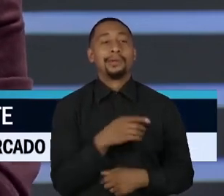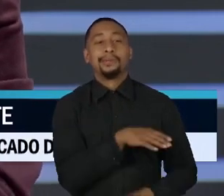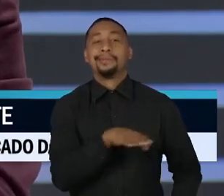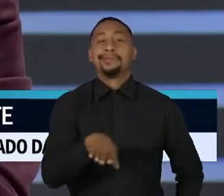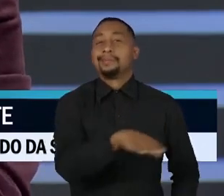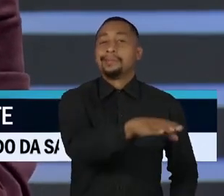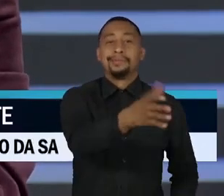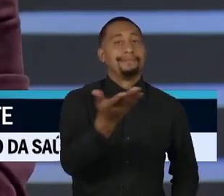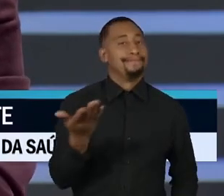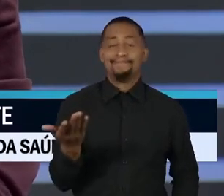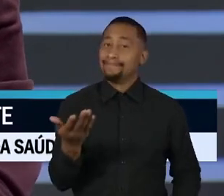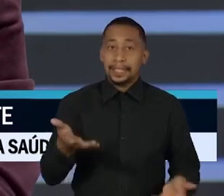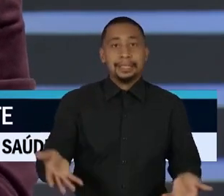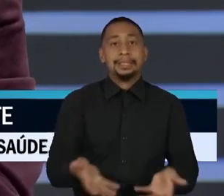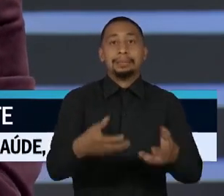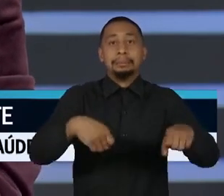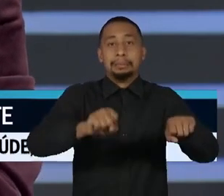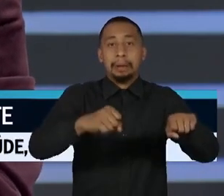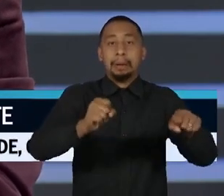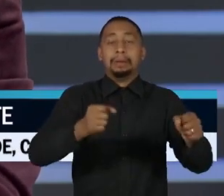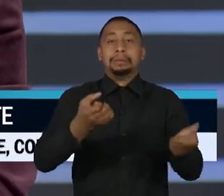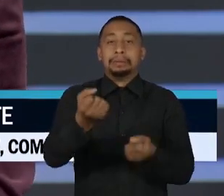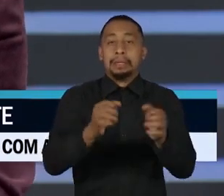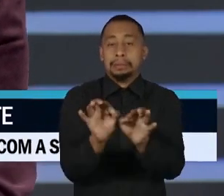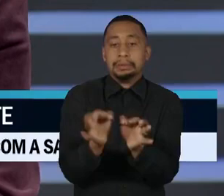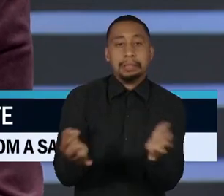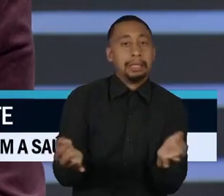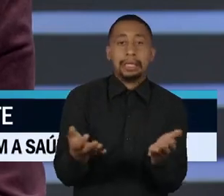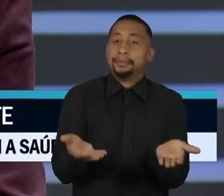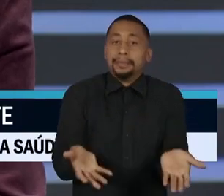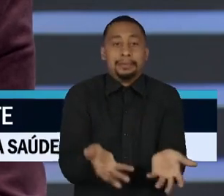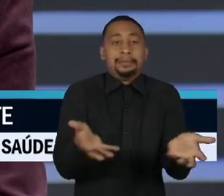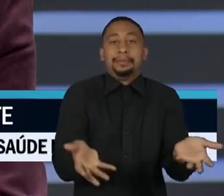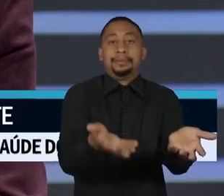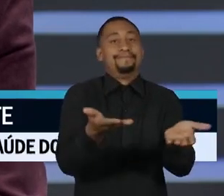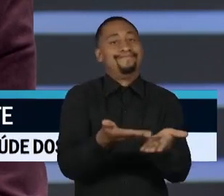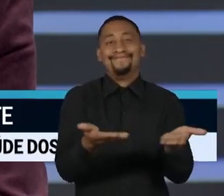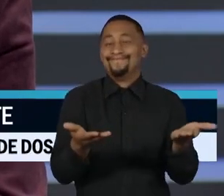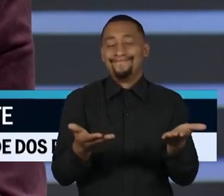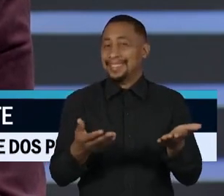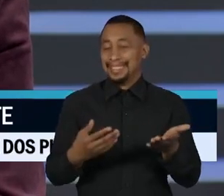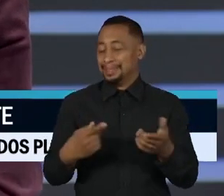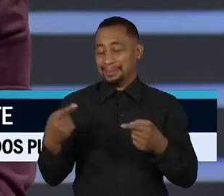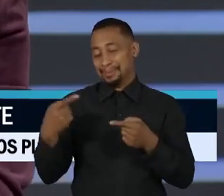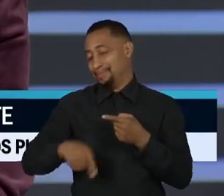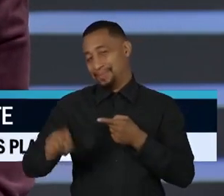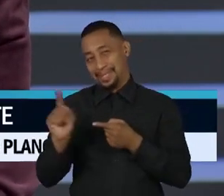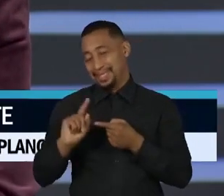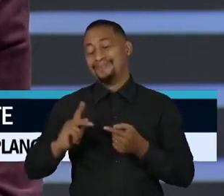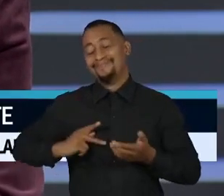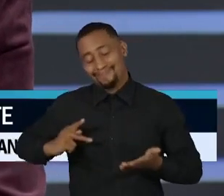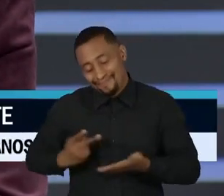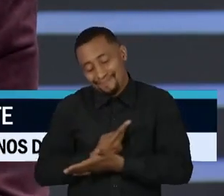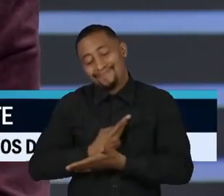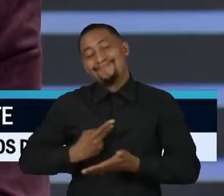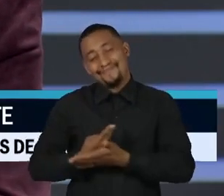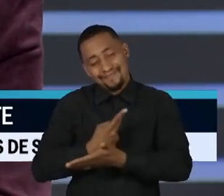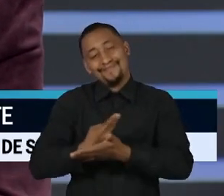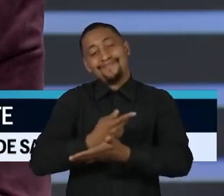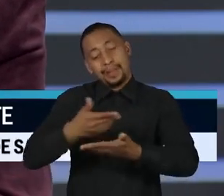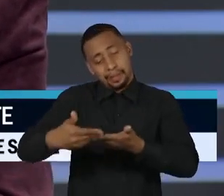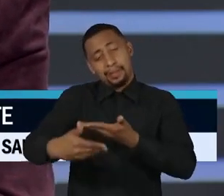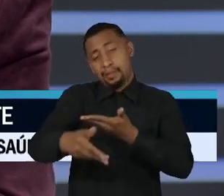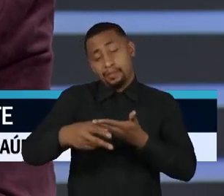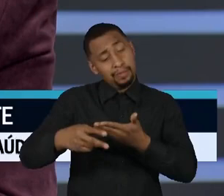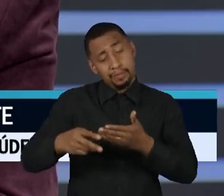indústria automobilística, carro popular. Enfim, eu acho que isso nós vamos continuar errando durante muito tempo. E